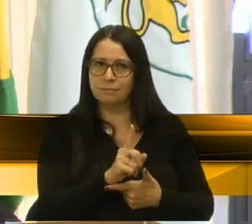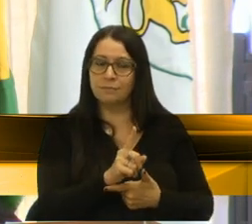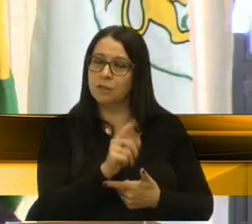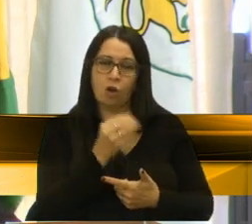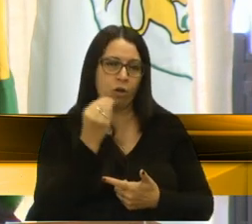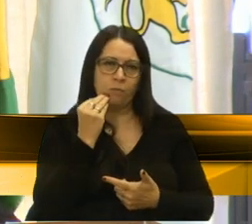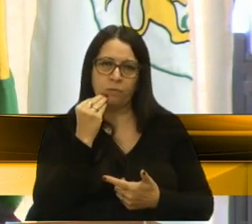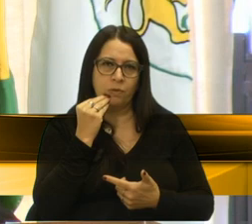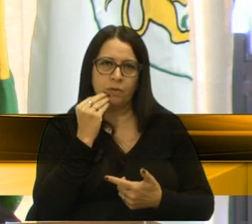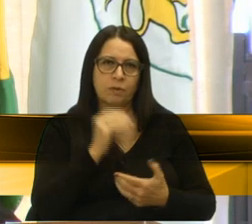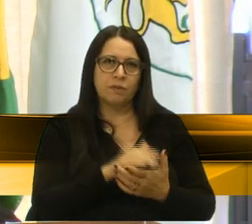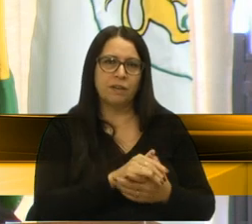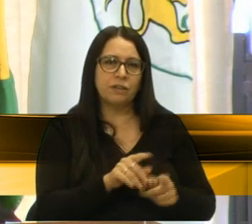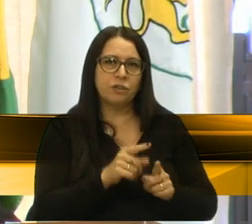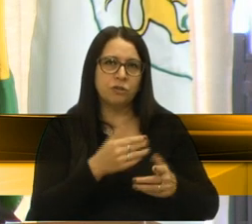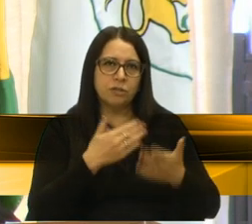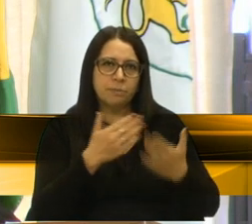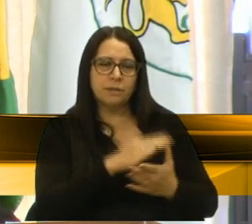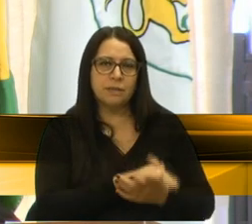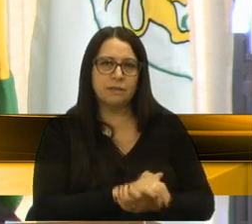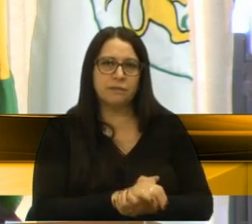óbvio, sem dúvida nenhuma.